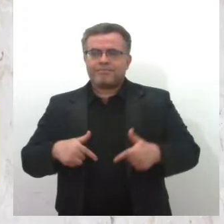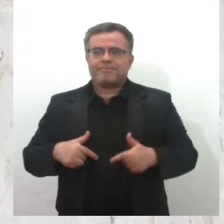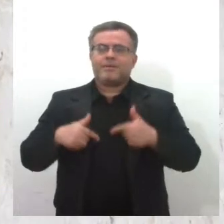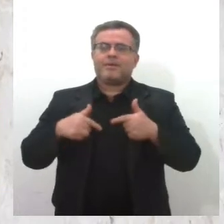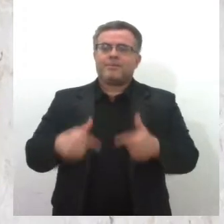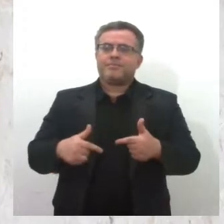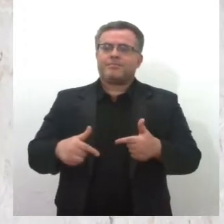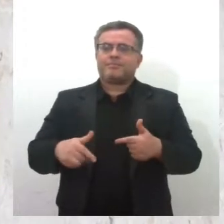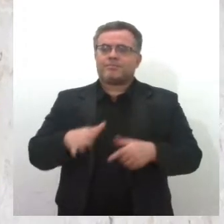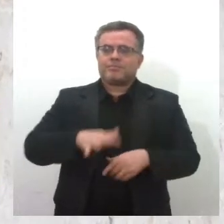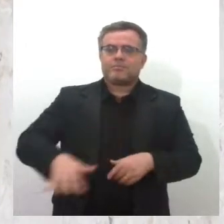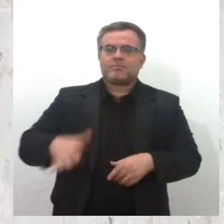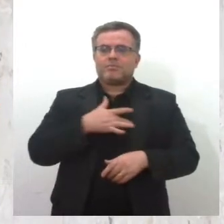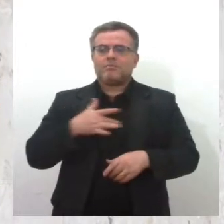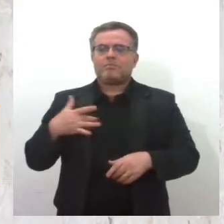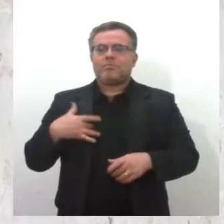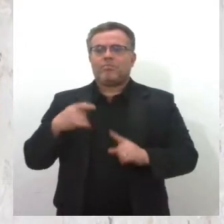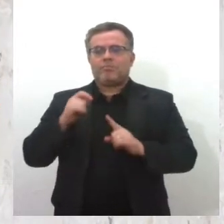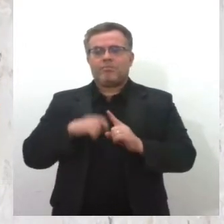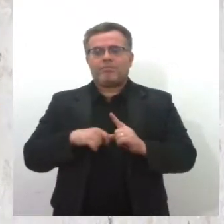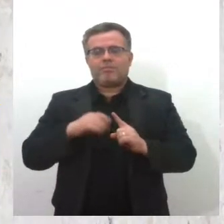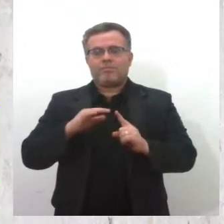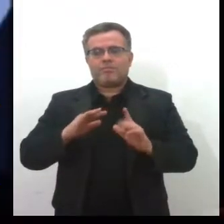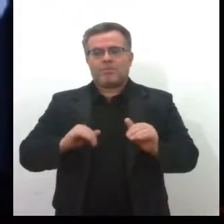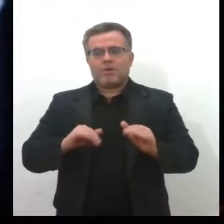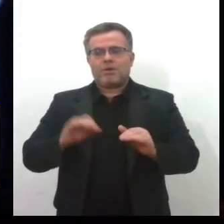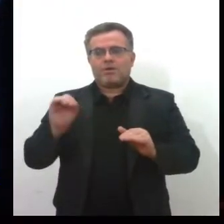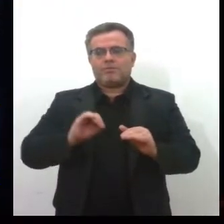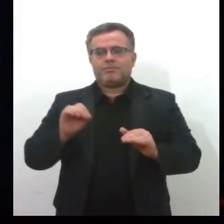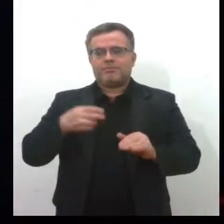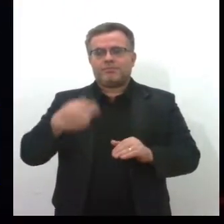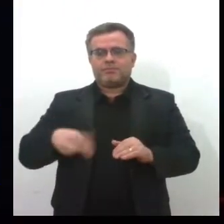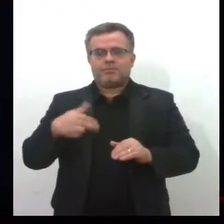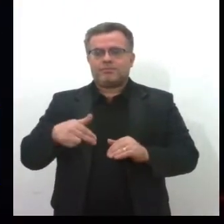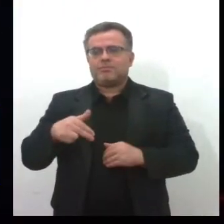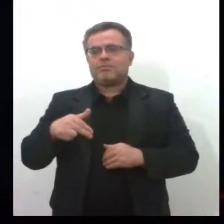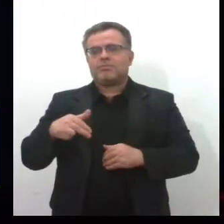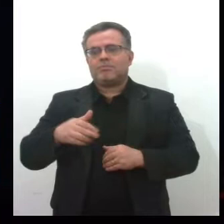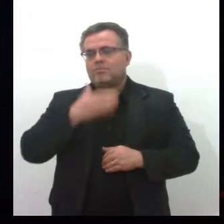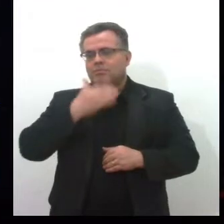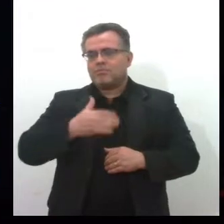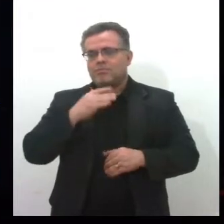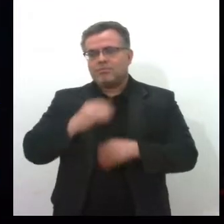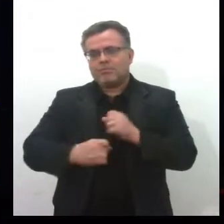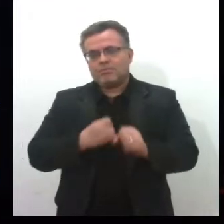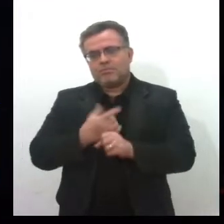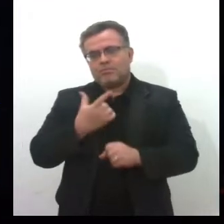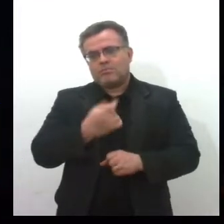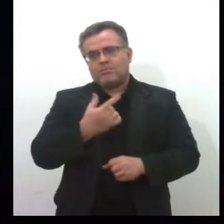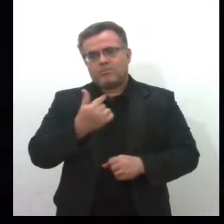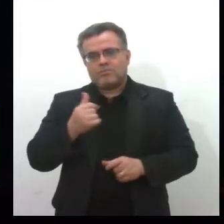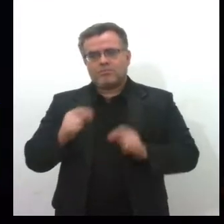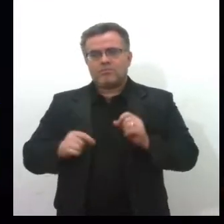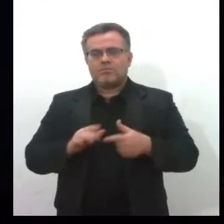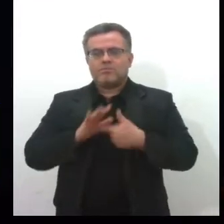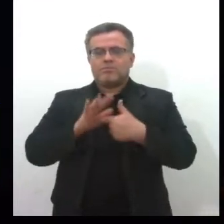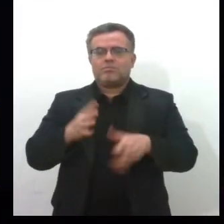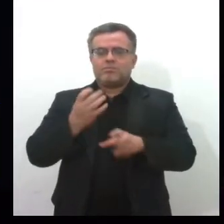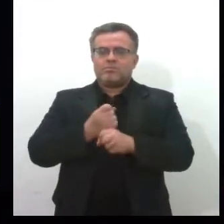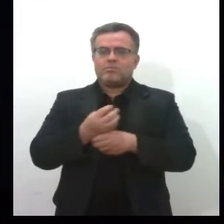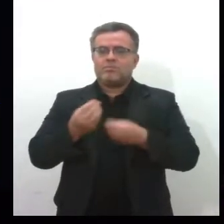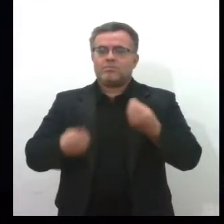da saúde durante os meses de setembro, outubro, novembro e dezembro de 2021. Ações relacionadas